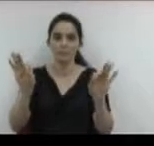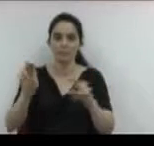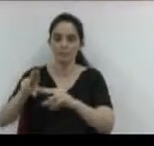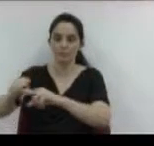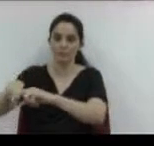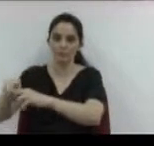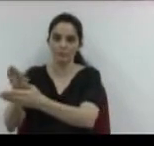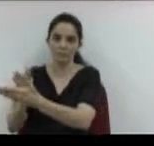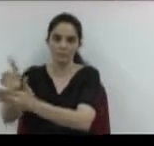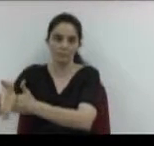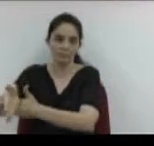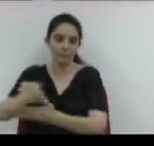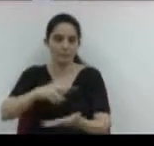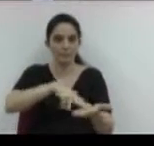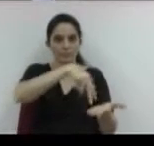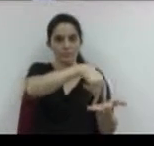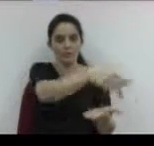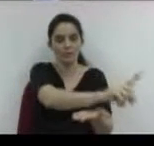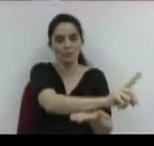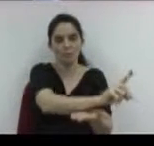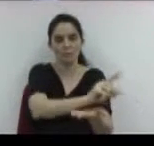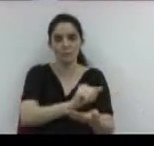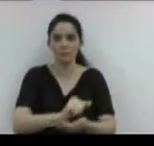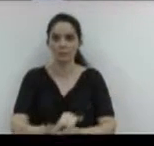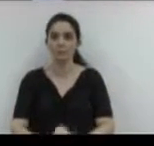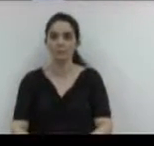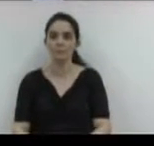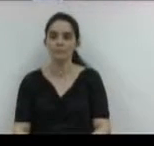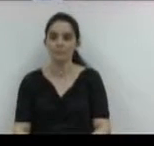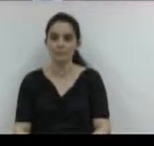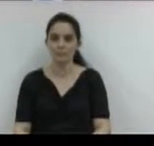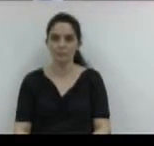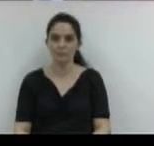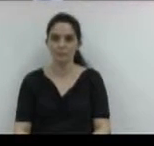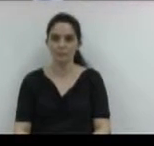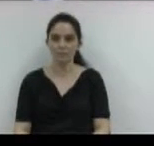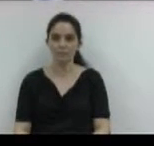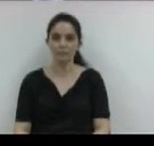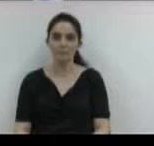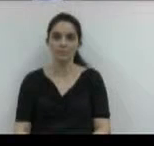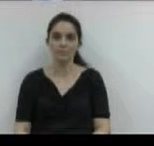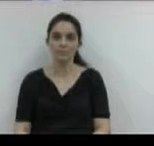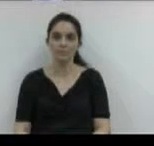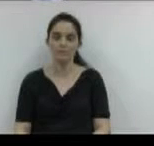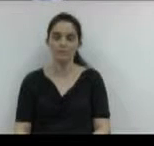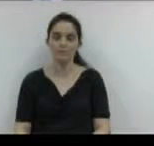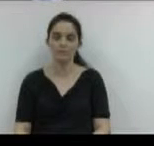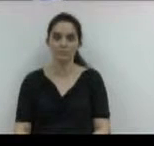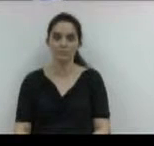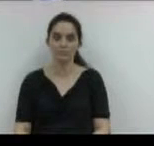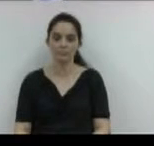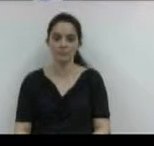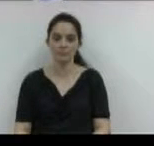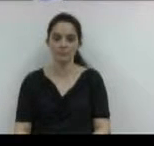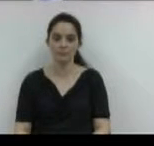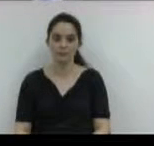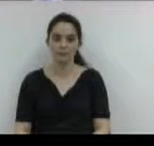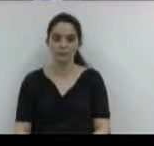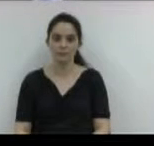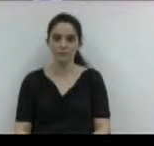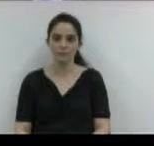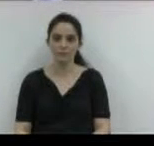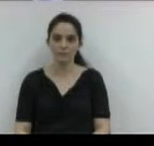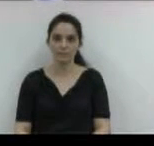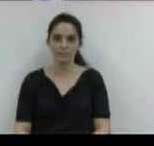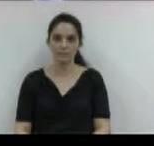sentados aprovam e os de pé rejeitam. Questão de ordem, senhor presidente. Uma questão de ordem do vereador Wilson. Registrar minha